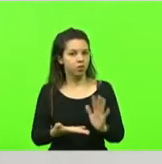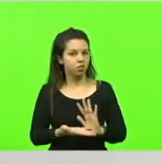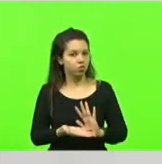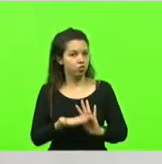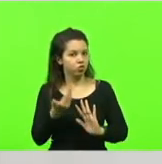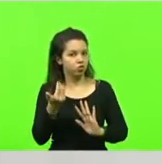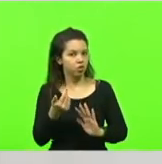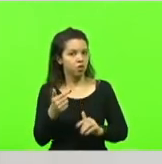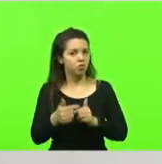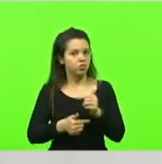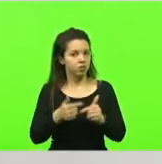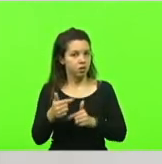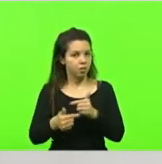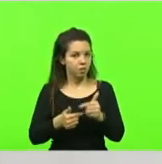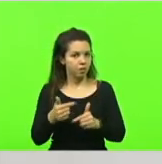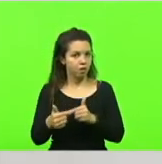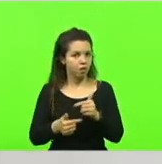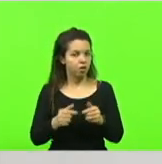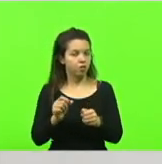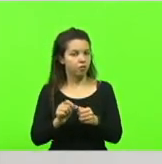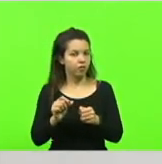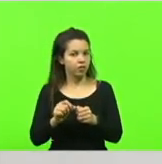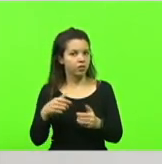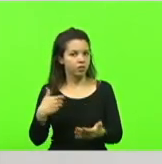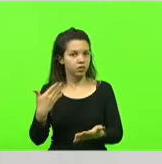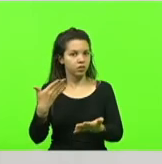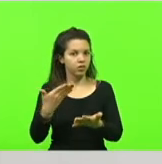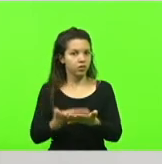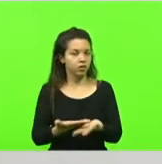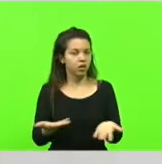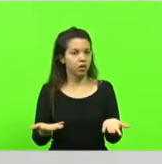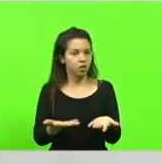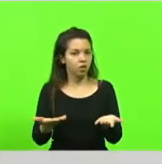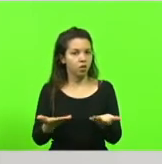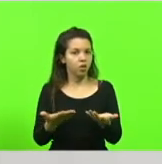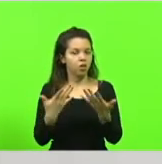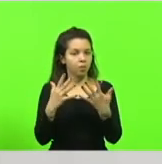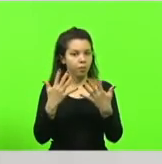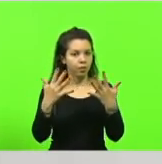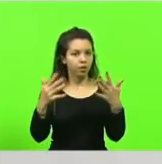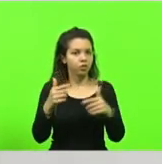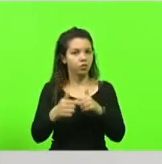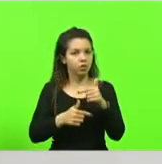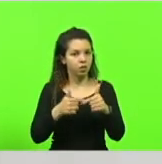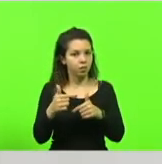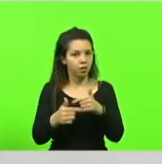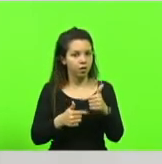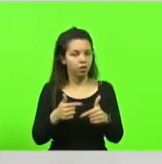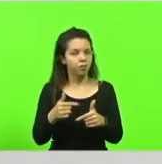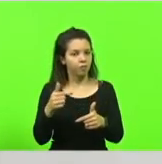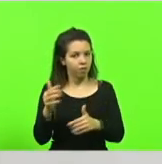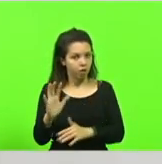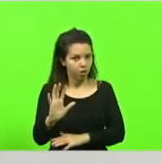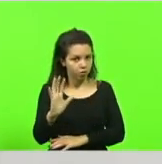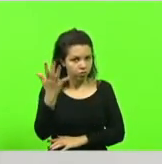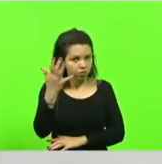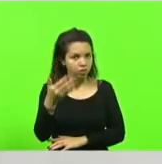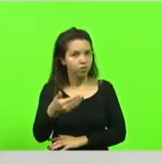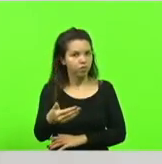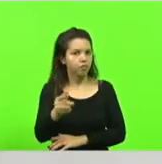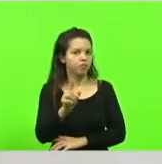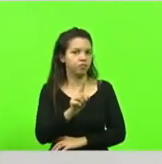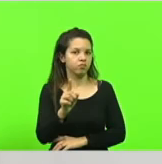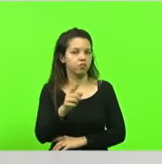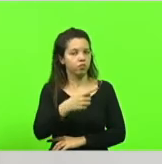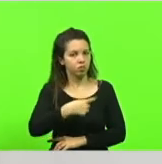o trabalho que foi realizado até agora, tirar o brilho do trabalho realizado até agora ali, mas isso não vai acontecer, não. Tá? A gente vai sempre deixar